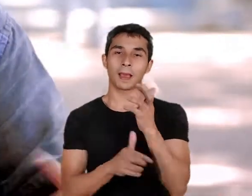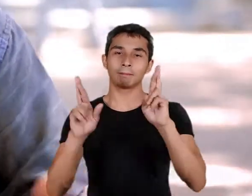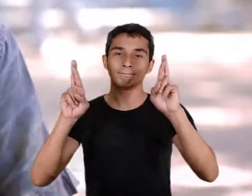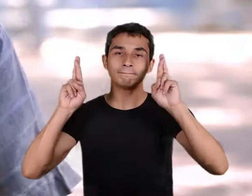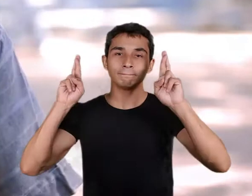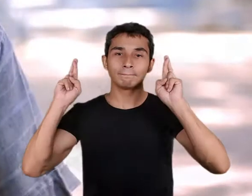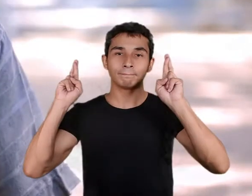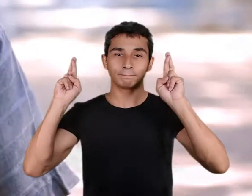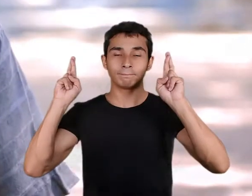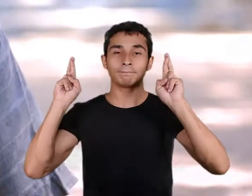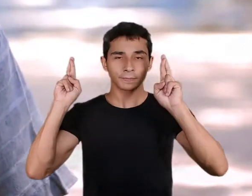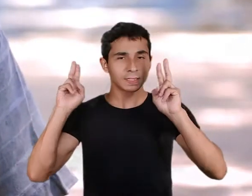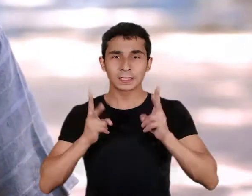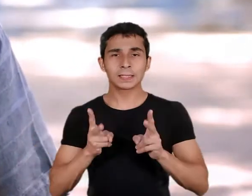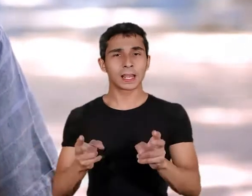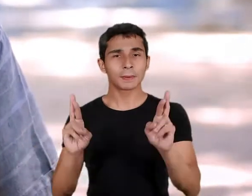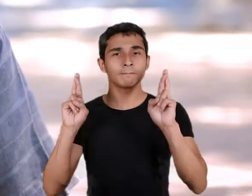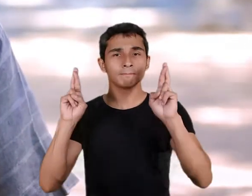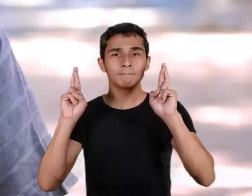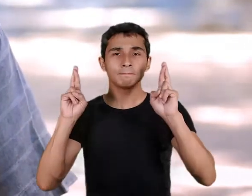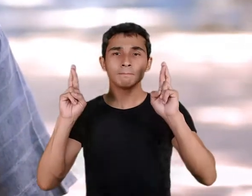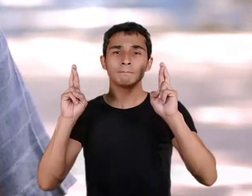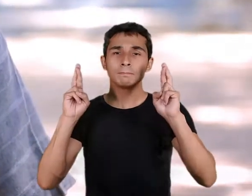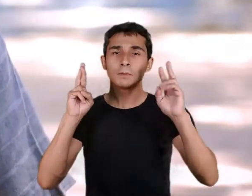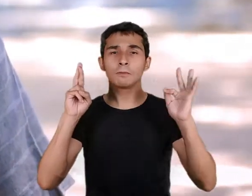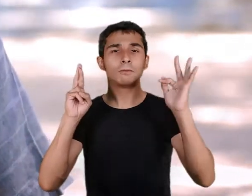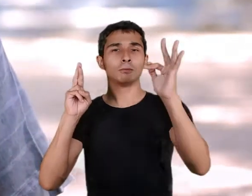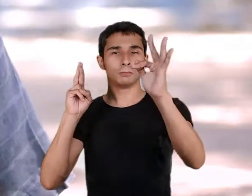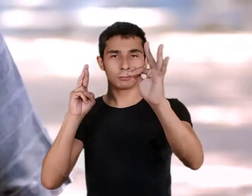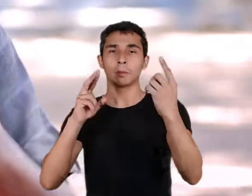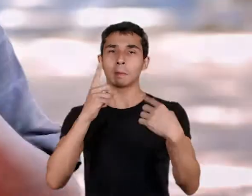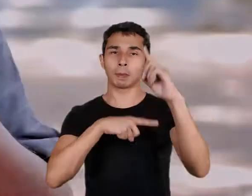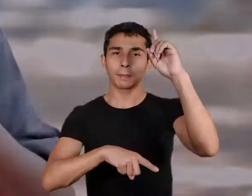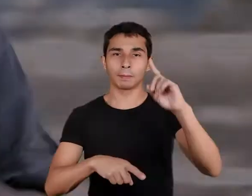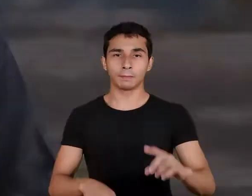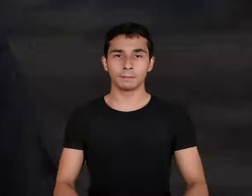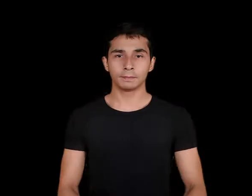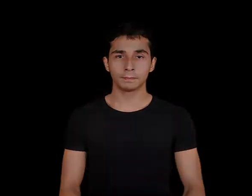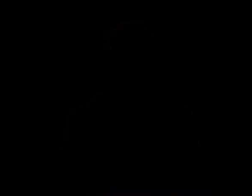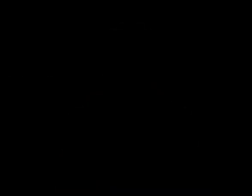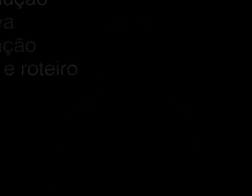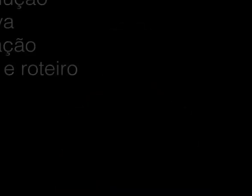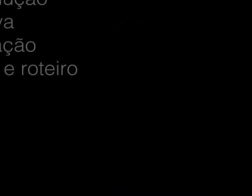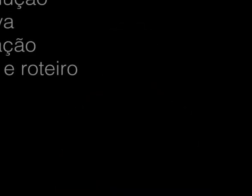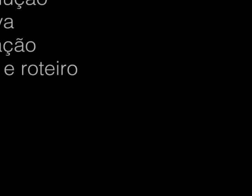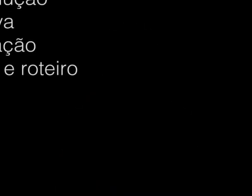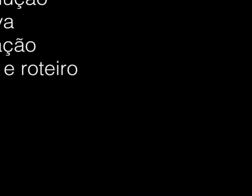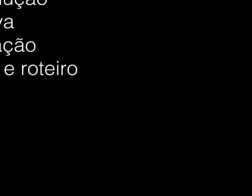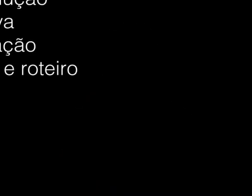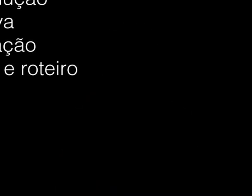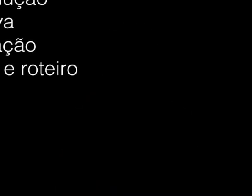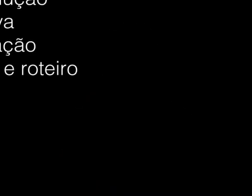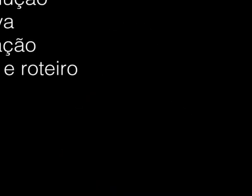mundo que eu sempre torci e torço, né, para um futuro.